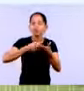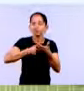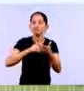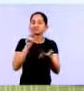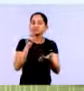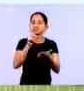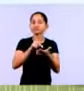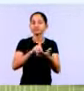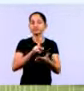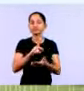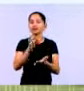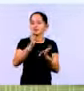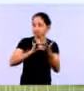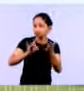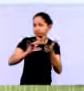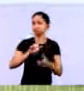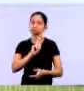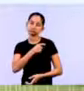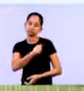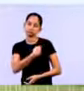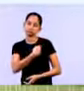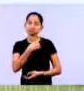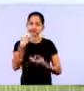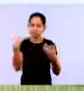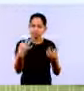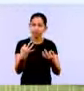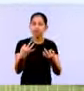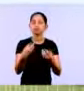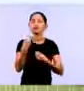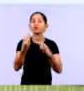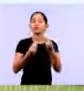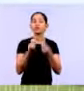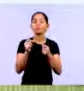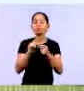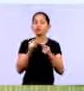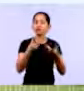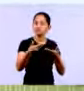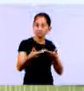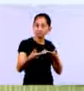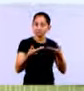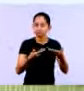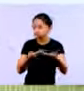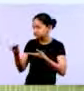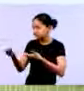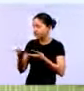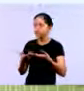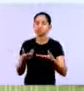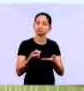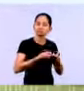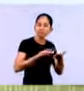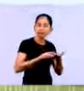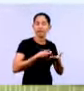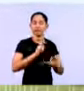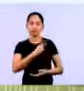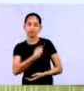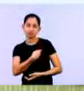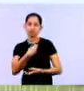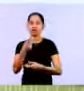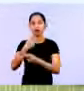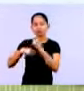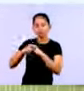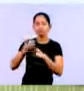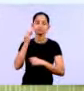tributária, no tributo em si, né, como que se dá essa relação, é necessário, portanto, conhecer alguns elementos.